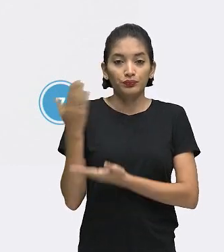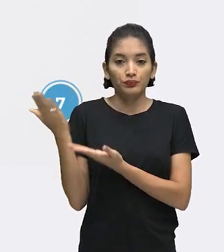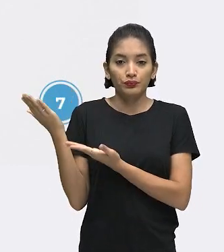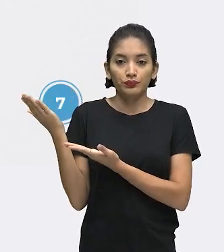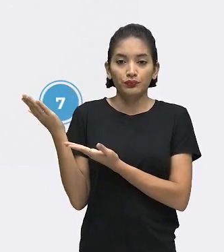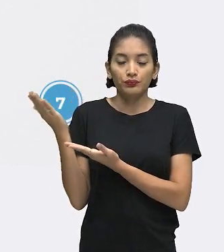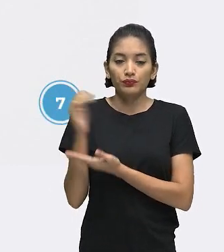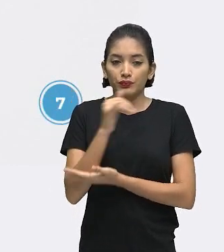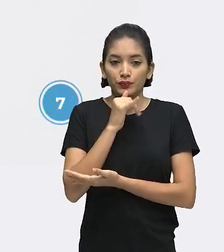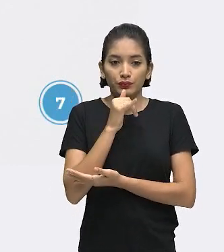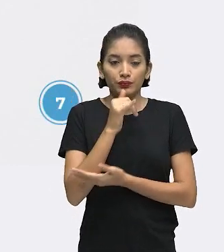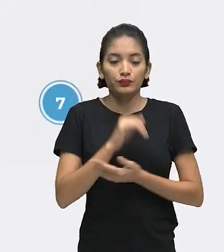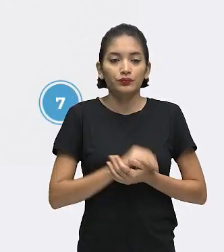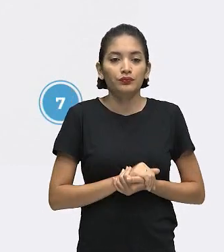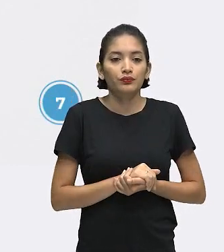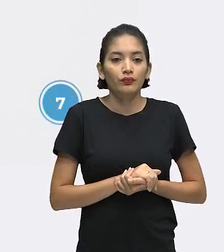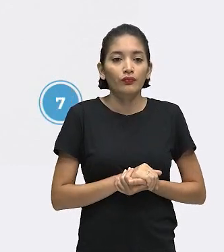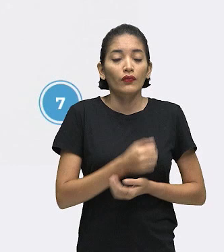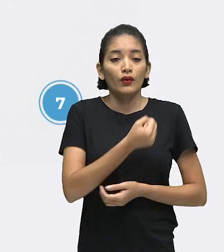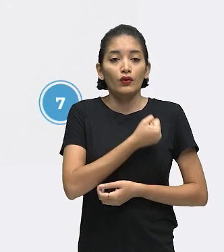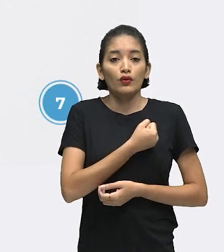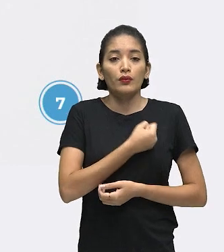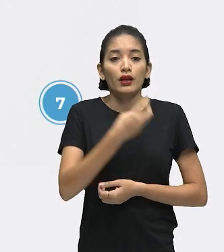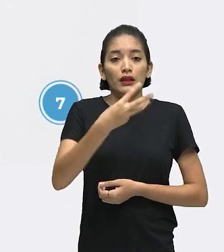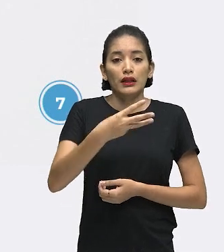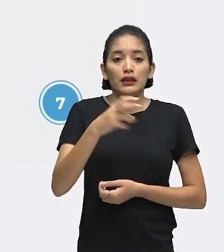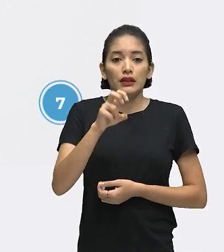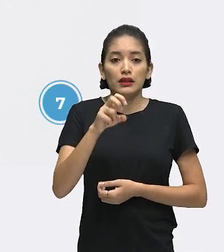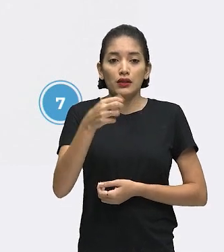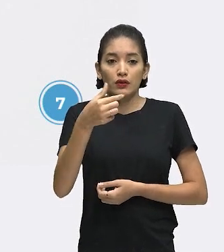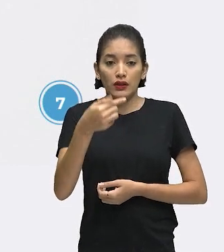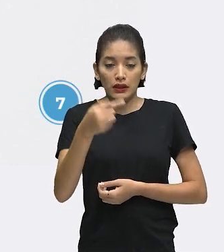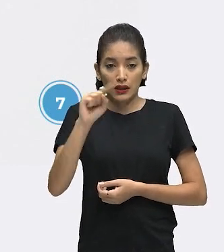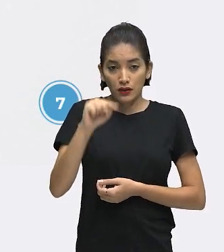exemplos. O número